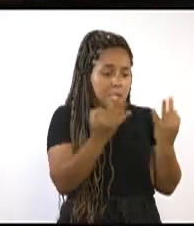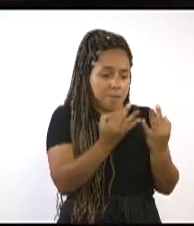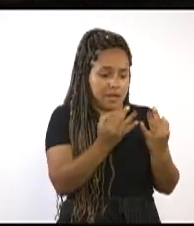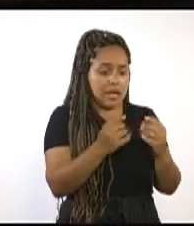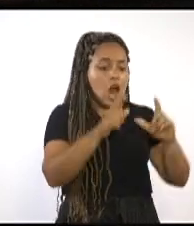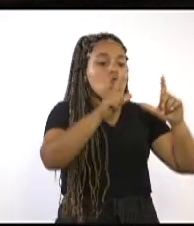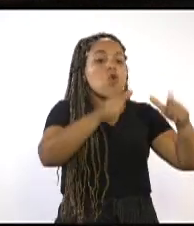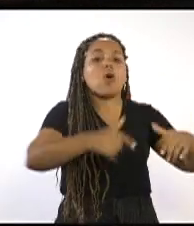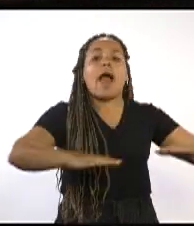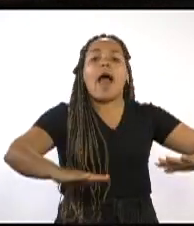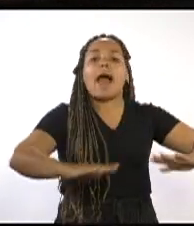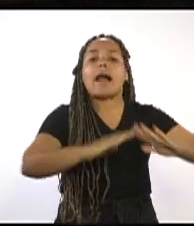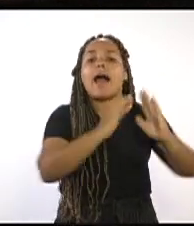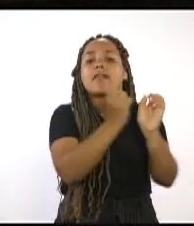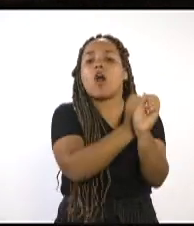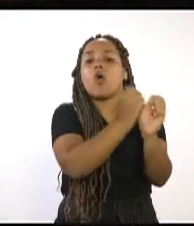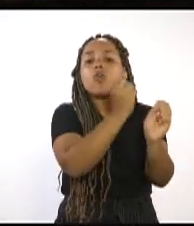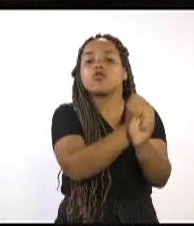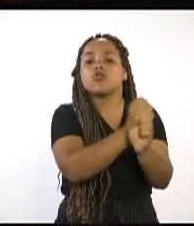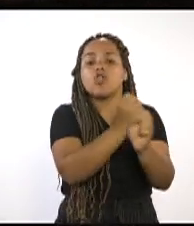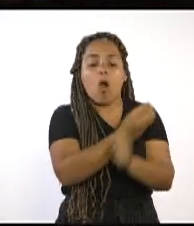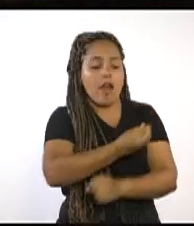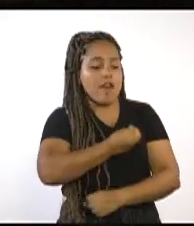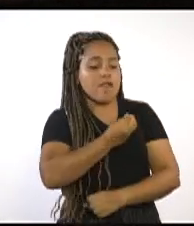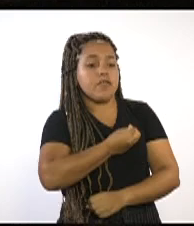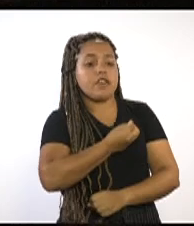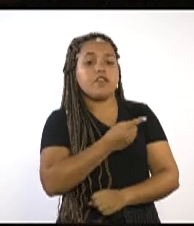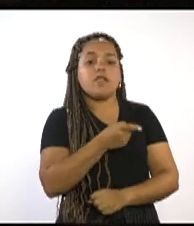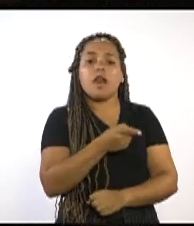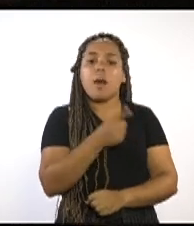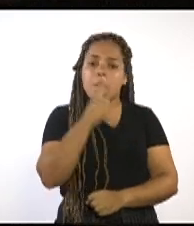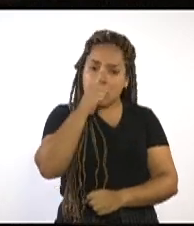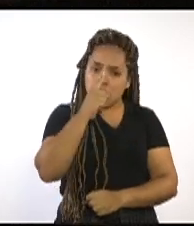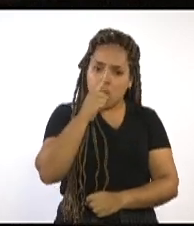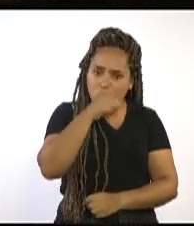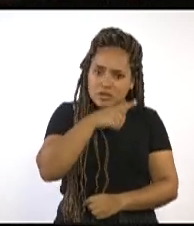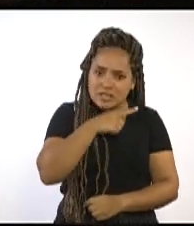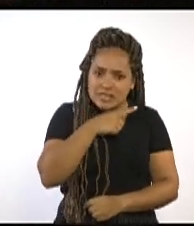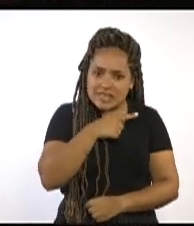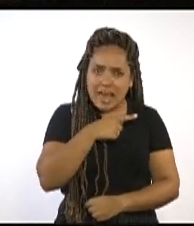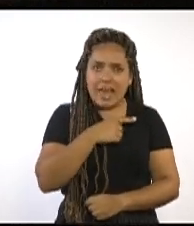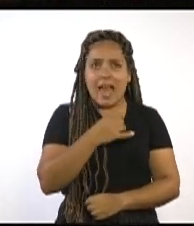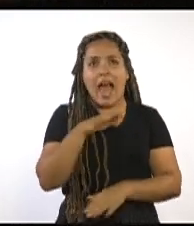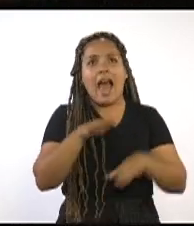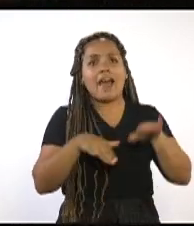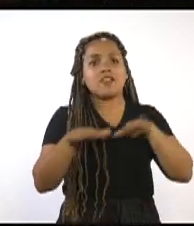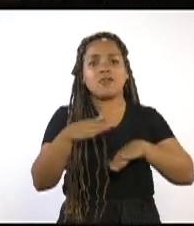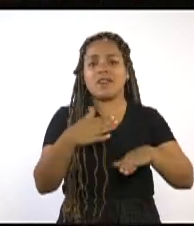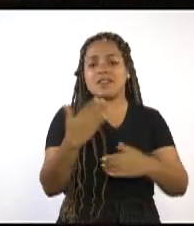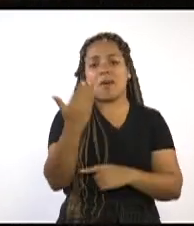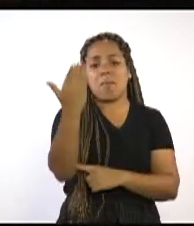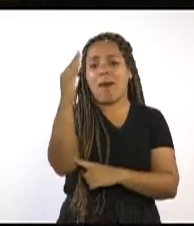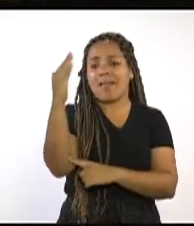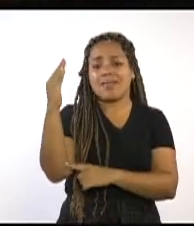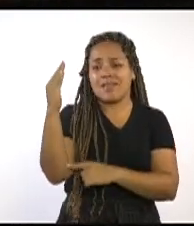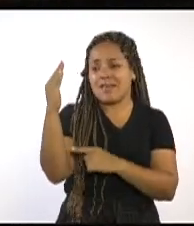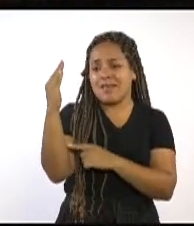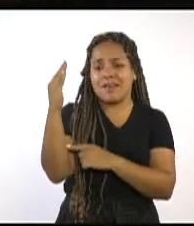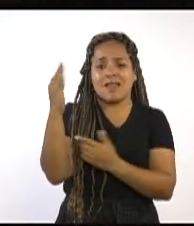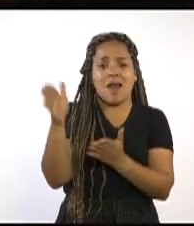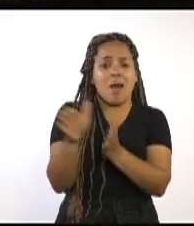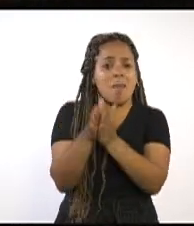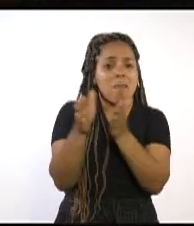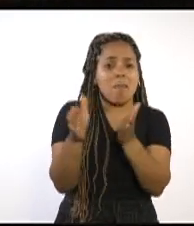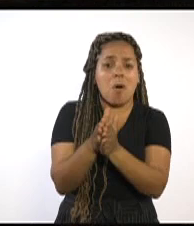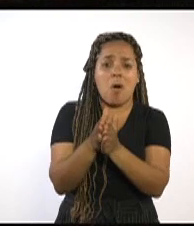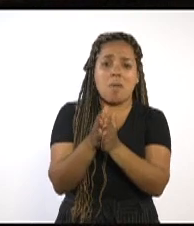risco, morando em áreas de inundação, morando em talvegues, morando em encostas